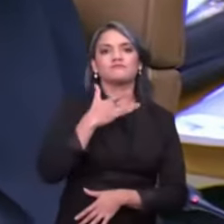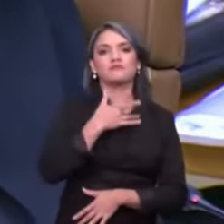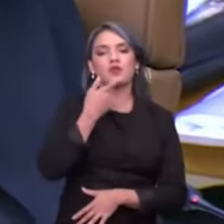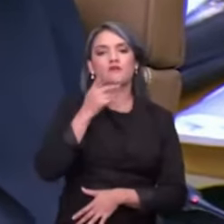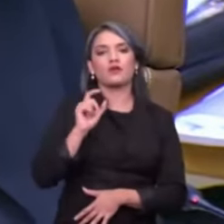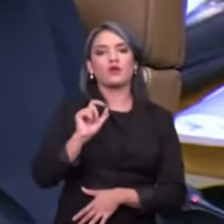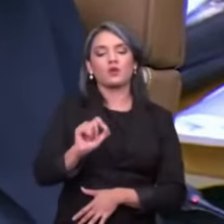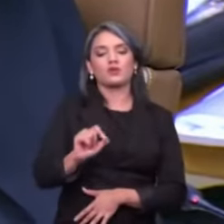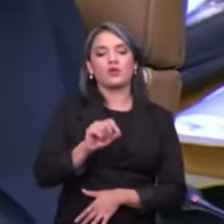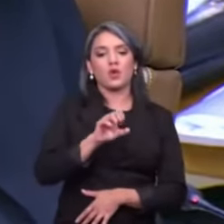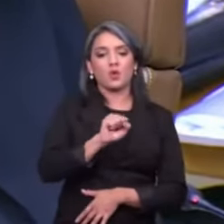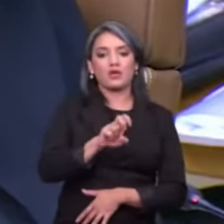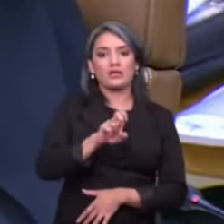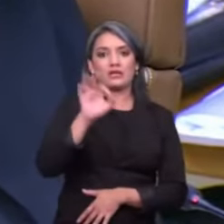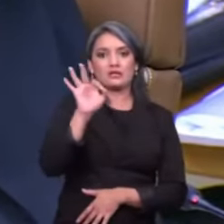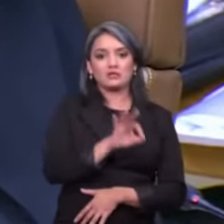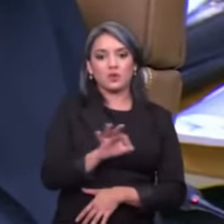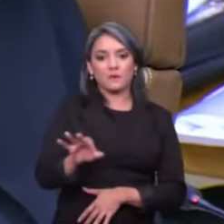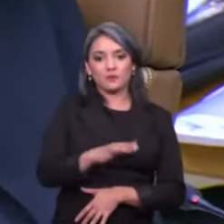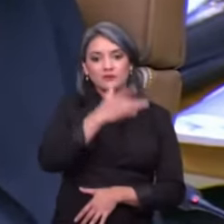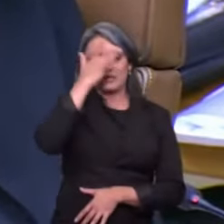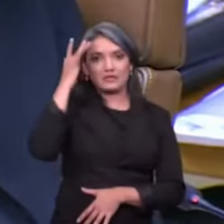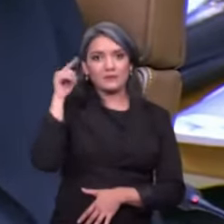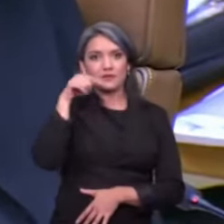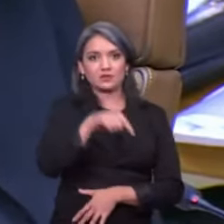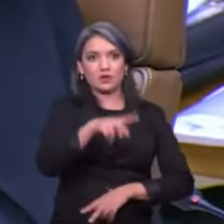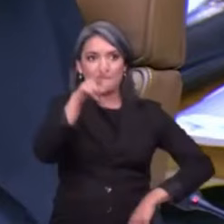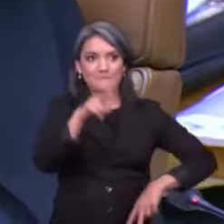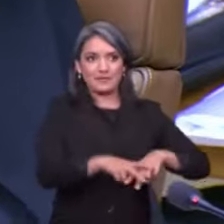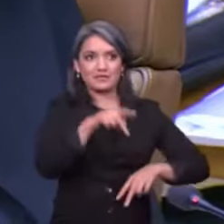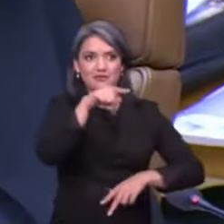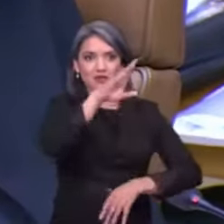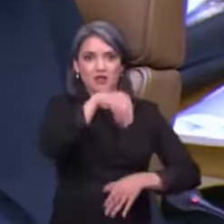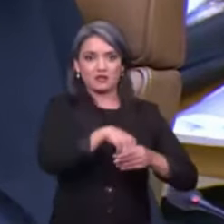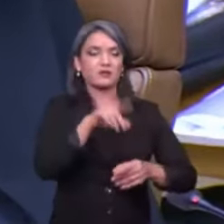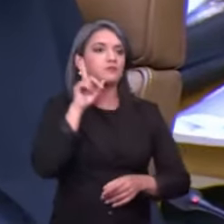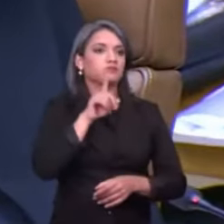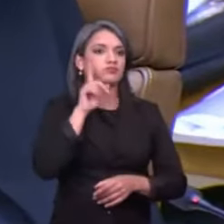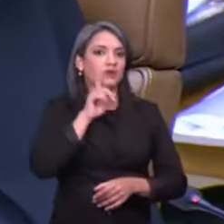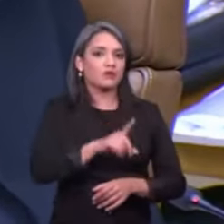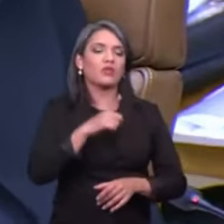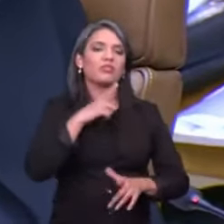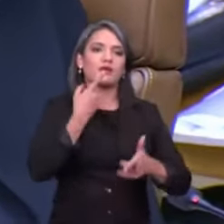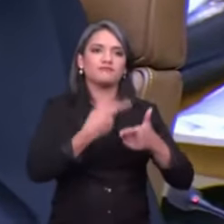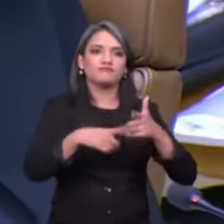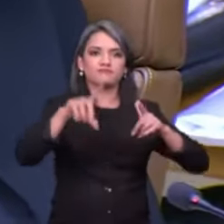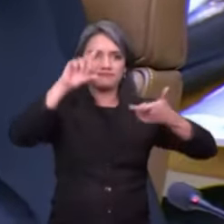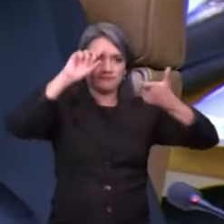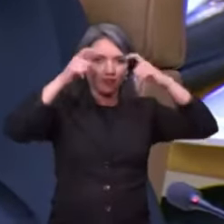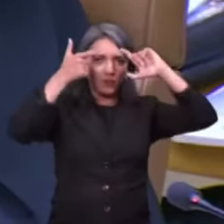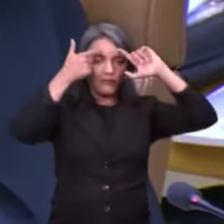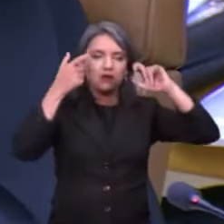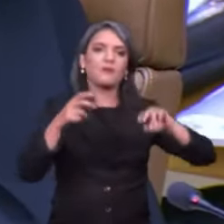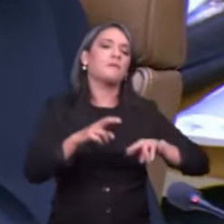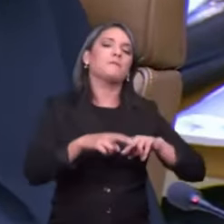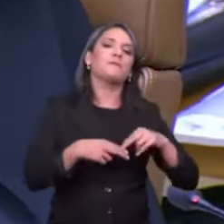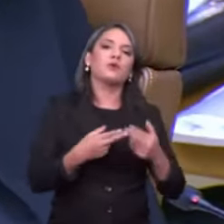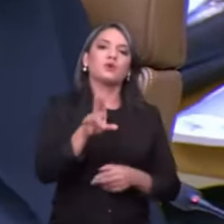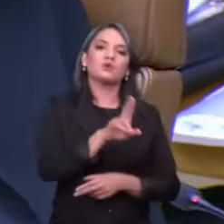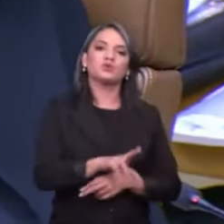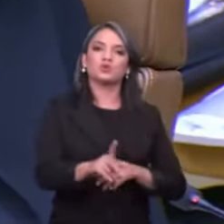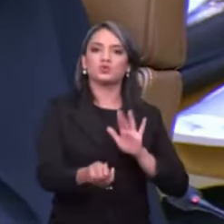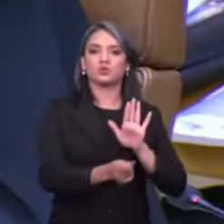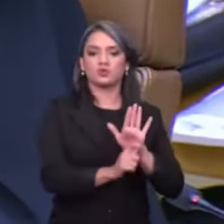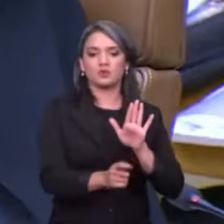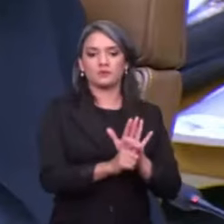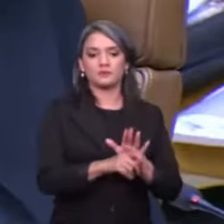população prisional dos Estados Unidos tem um transtorno por uso de substâncias ativas ou foi preso por um crime envolvendo drogas ou uso de drogas.